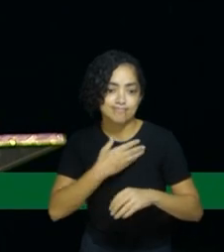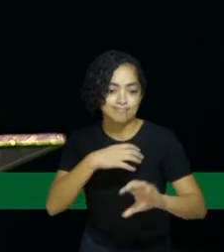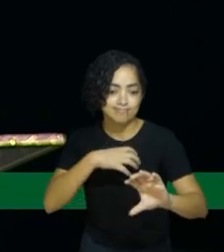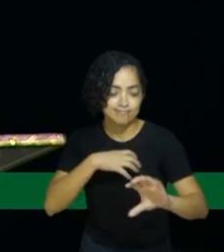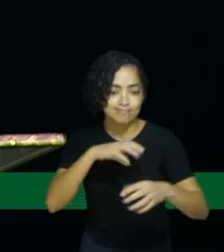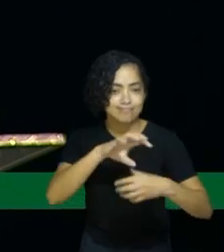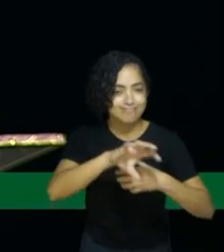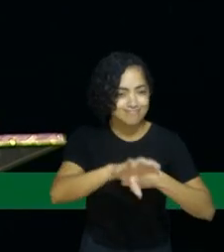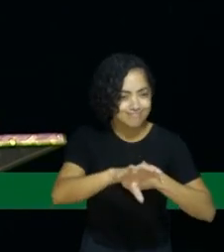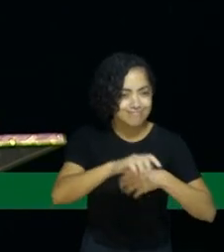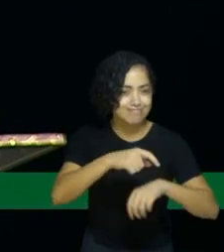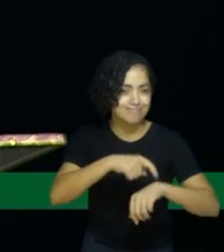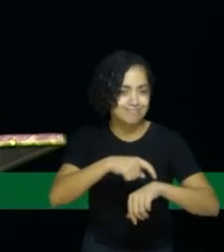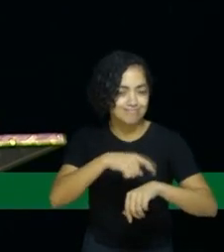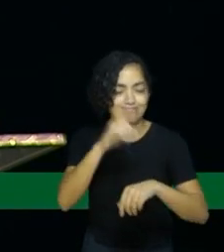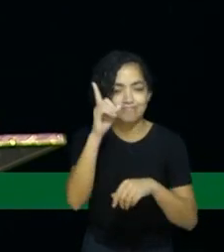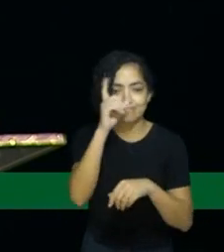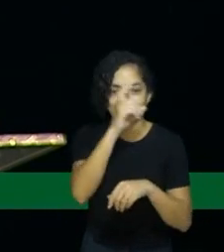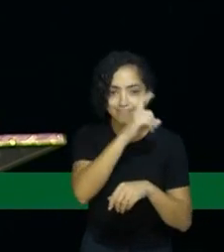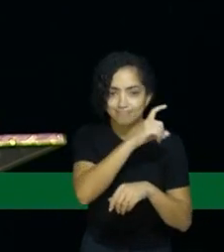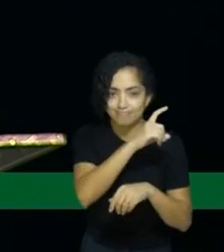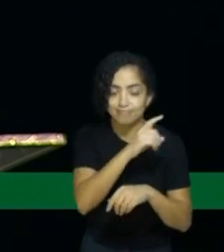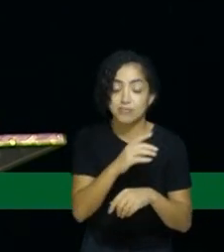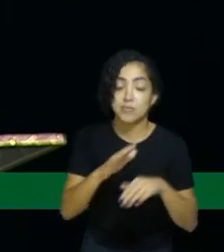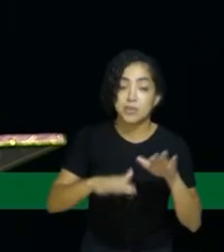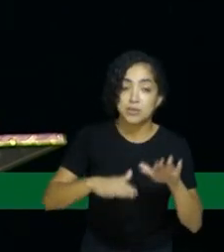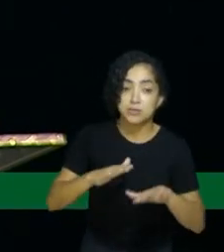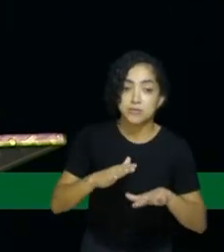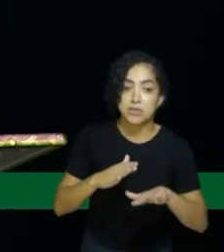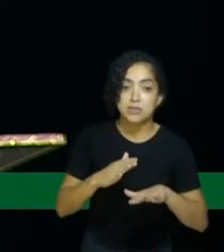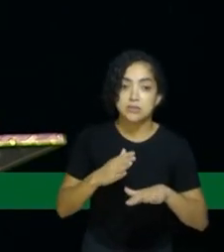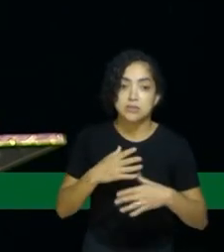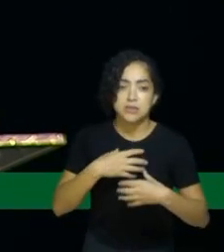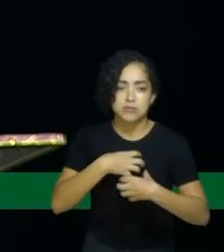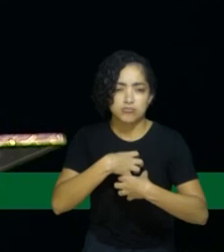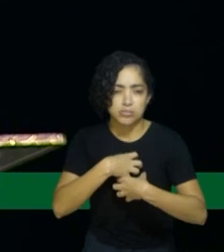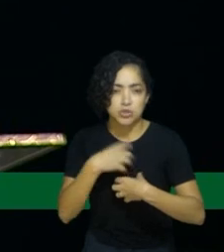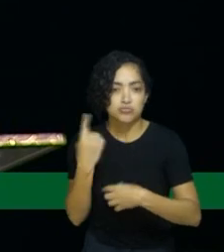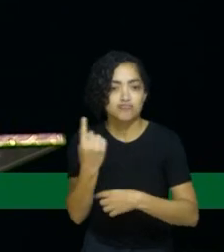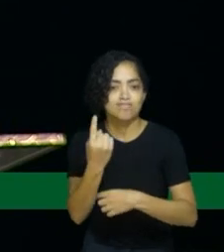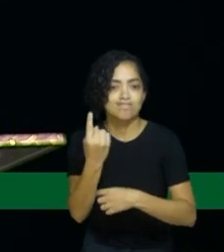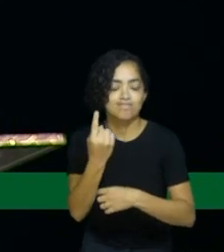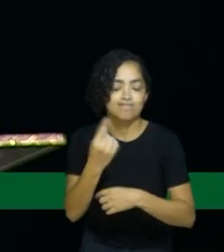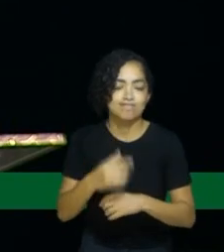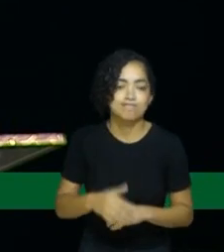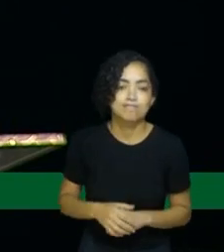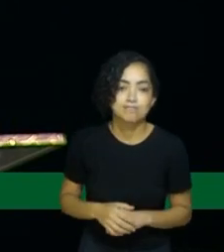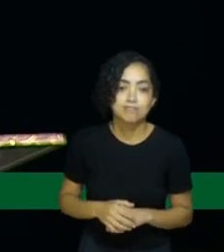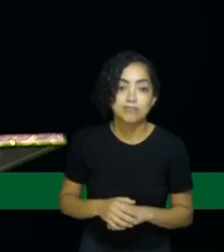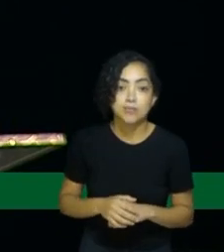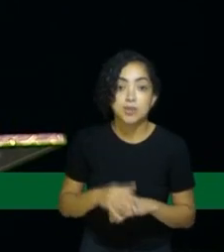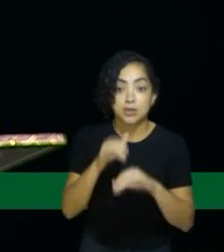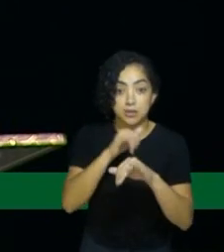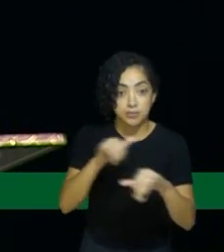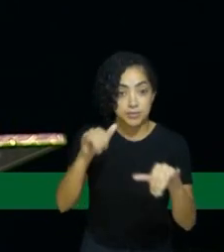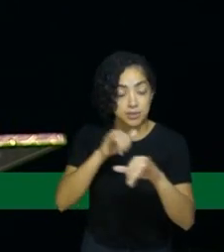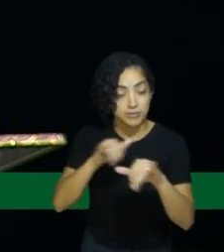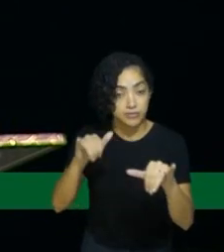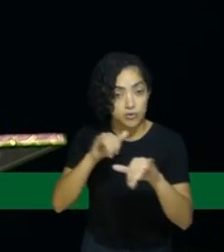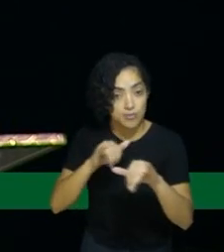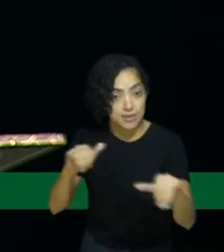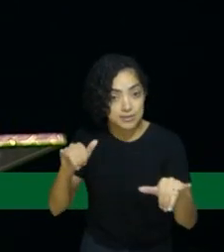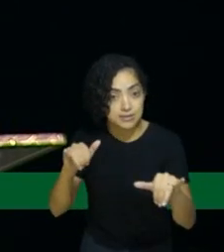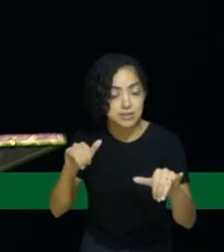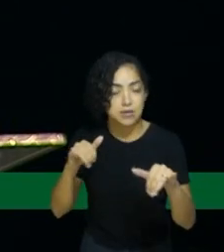naqueles momentos de solidão durante o tratamento levamos para a comunidade informação